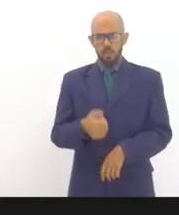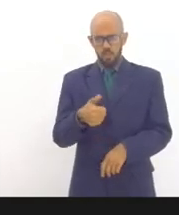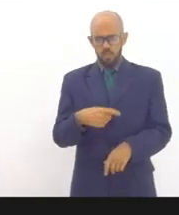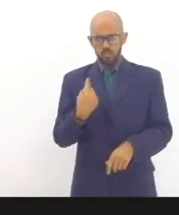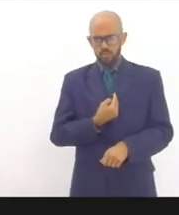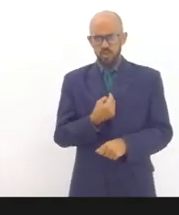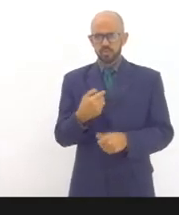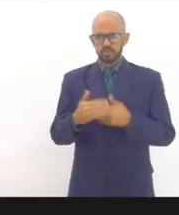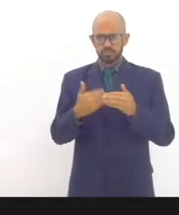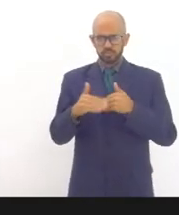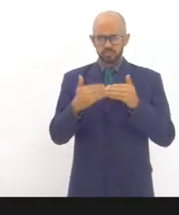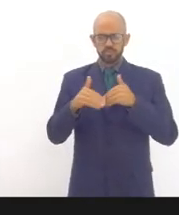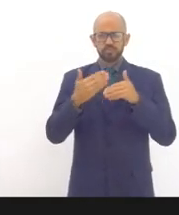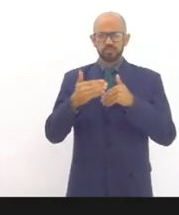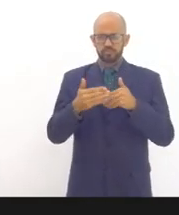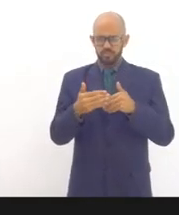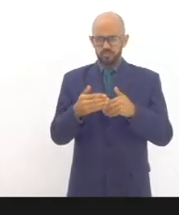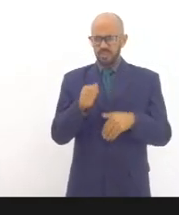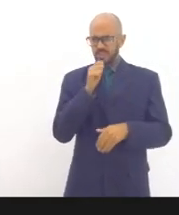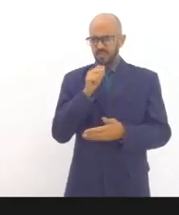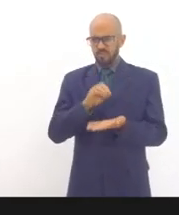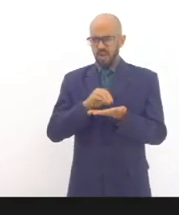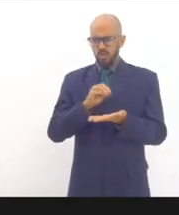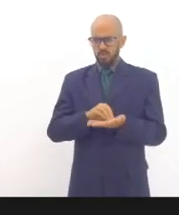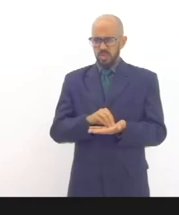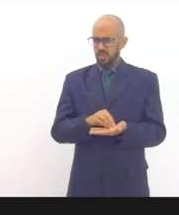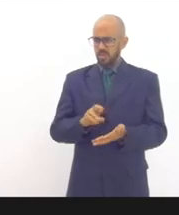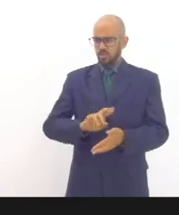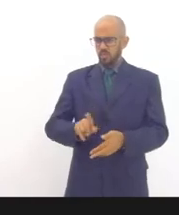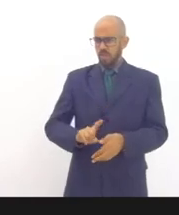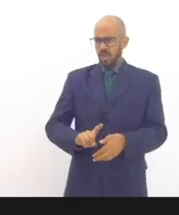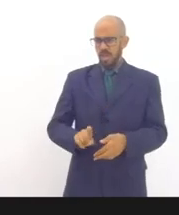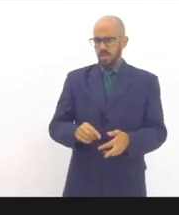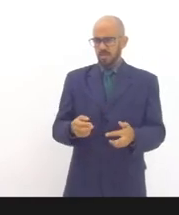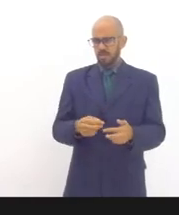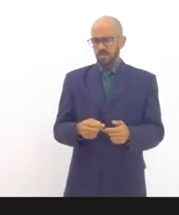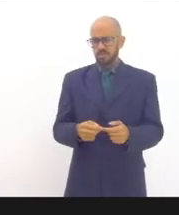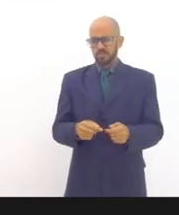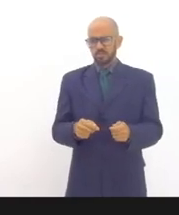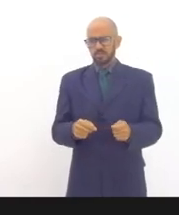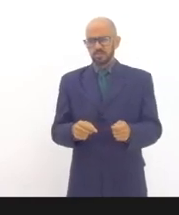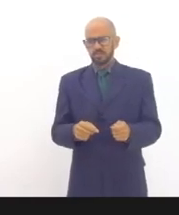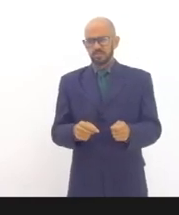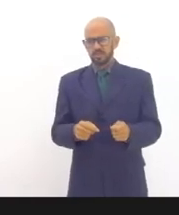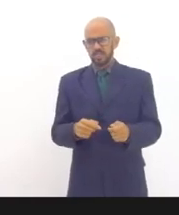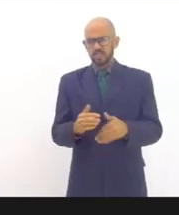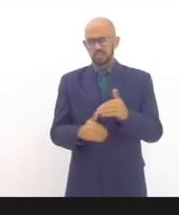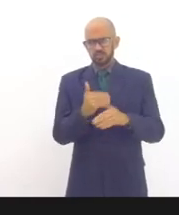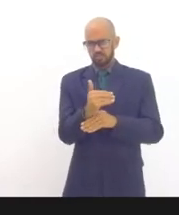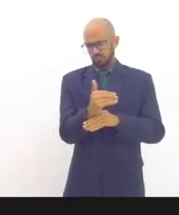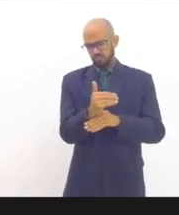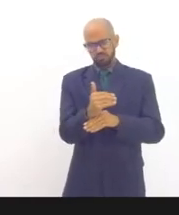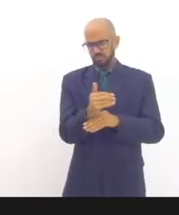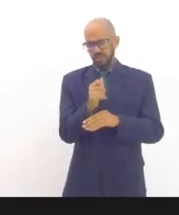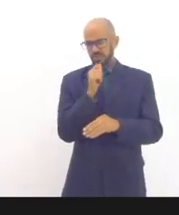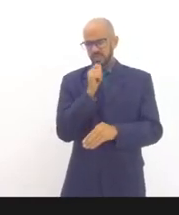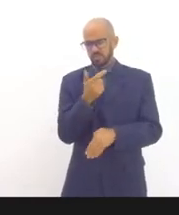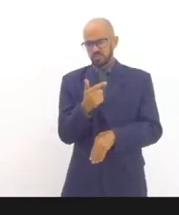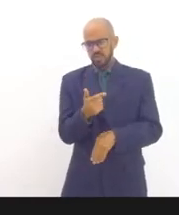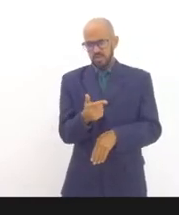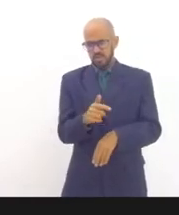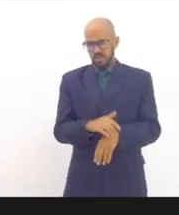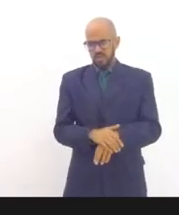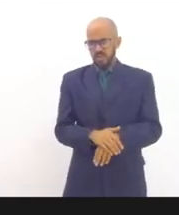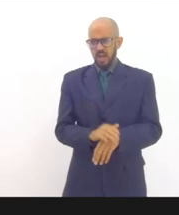gente está caminhando ainda, não é uma situação que a gente vai falar que a gente já venceu obstáculos, acho que existem muitos